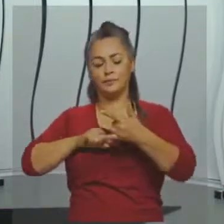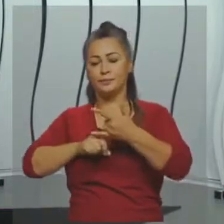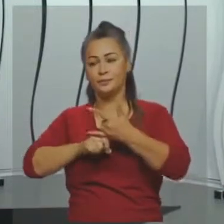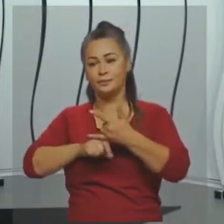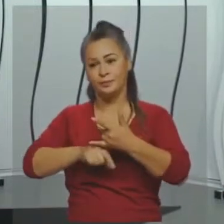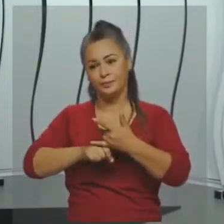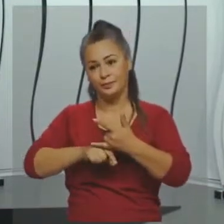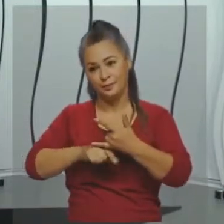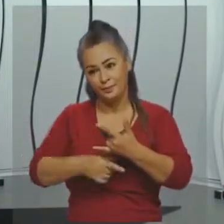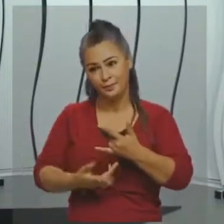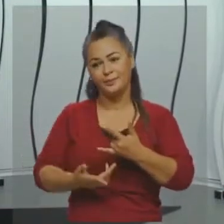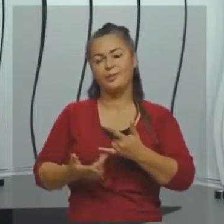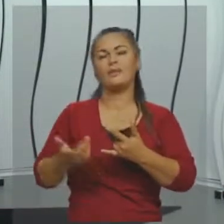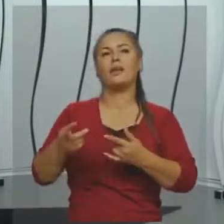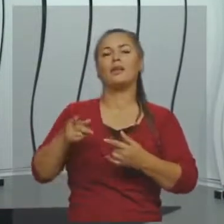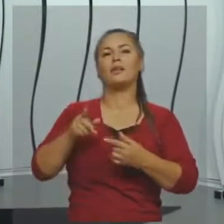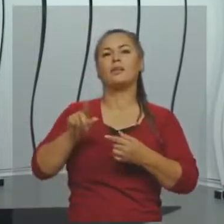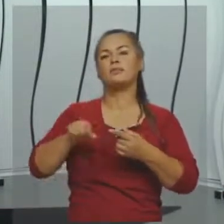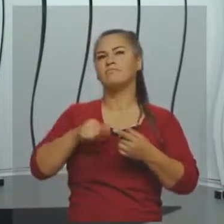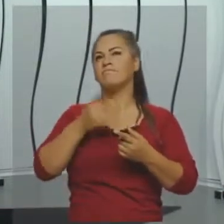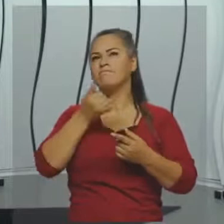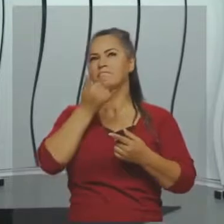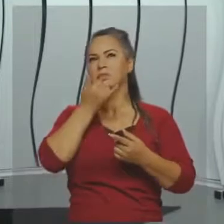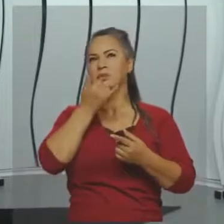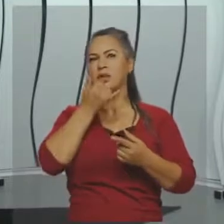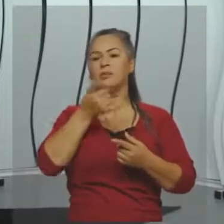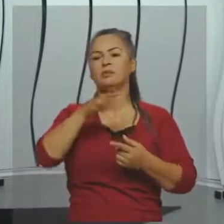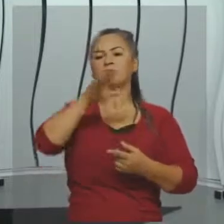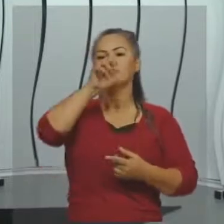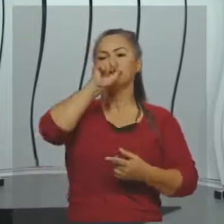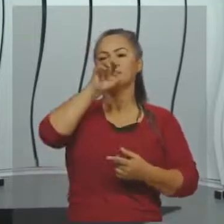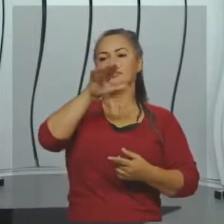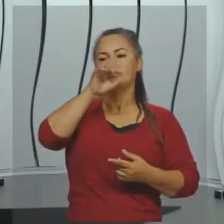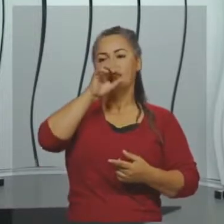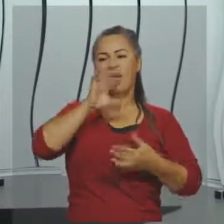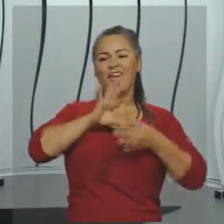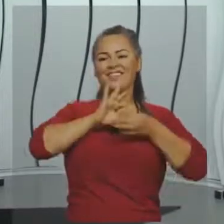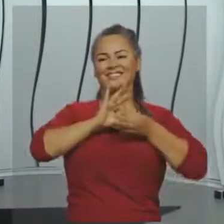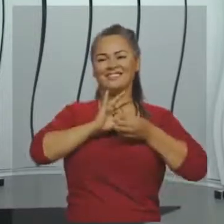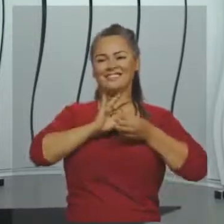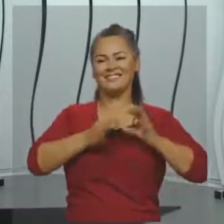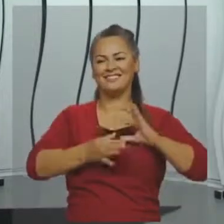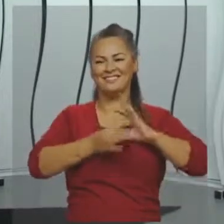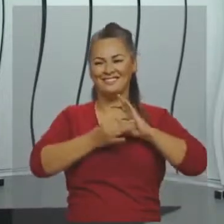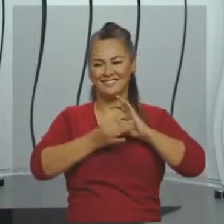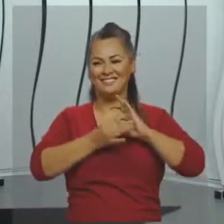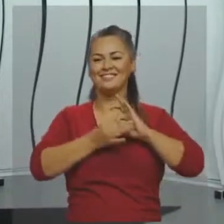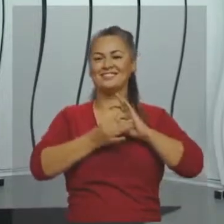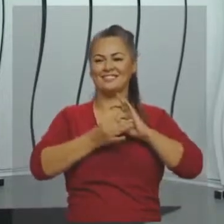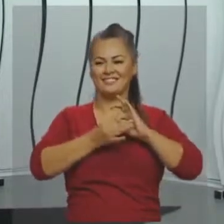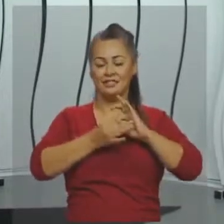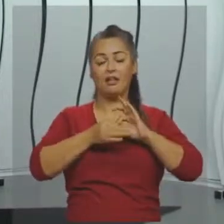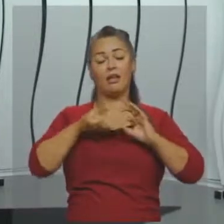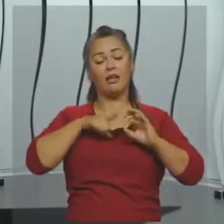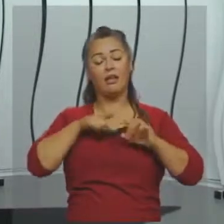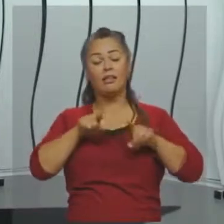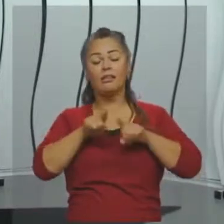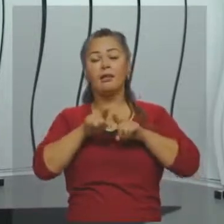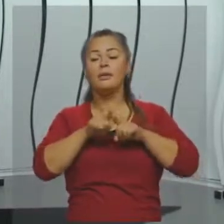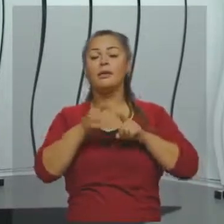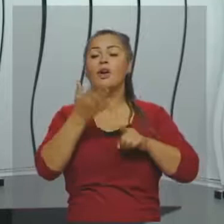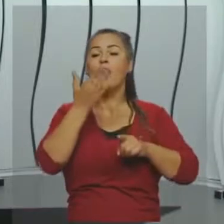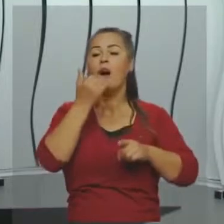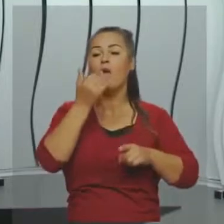relação com o sistema respiratório e existe uma relação também com o sistema digestório, porque é o sangue